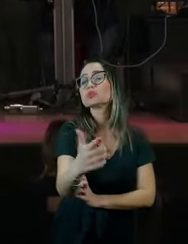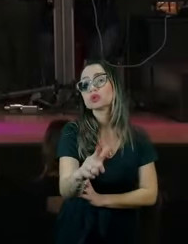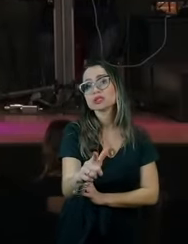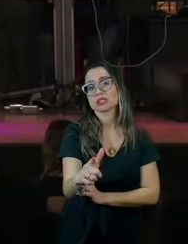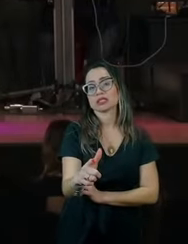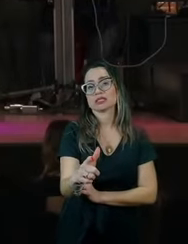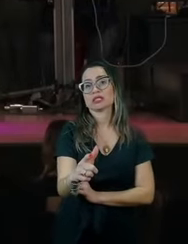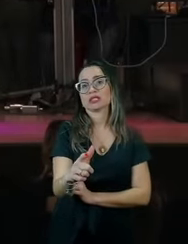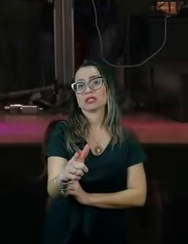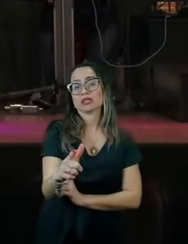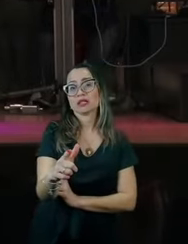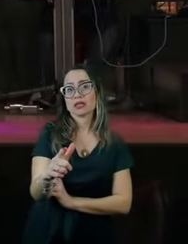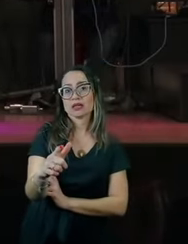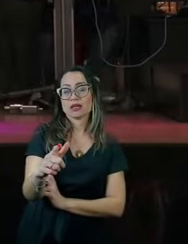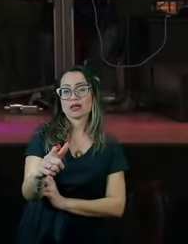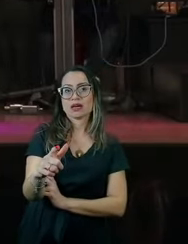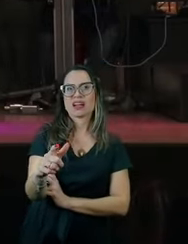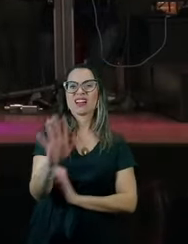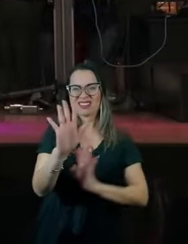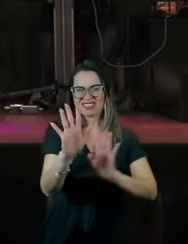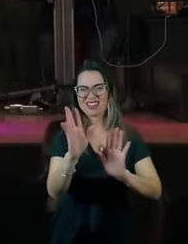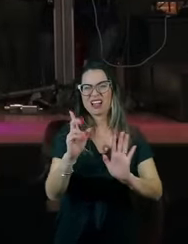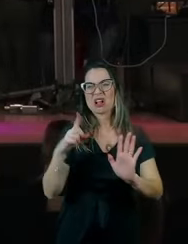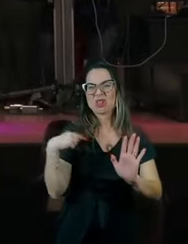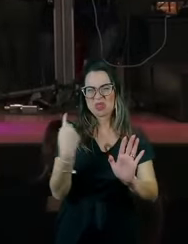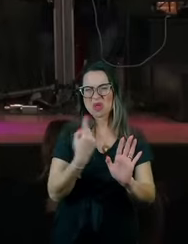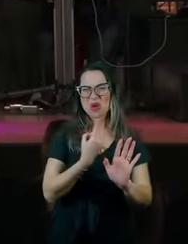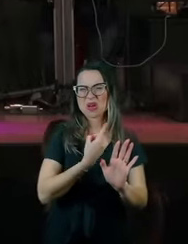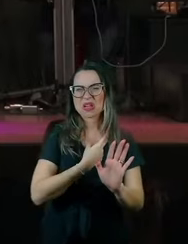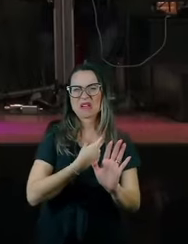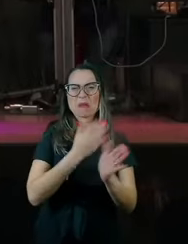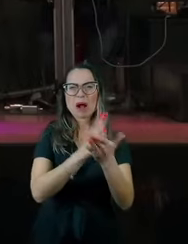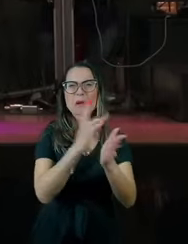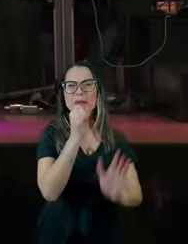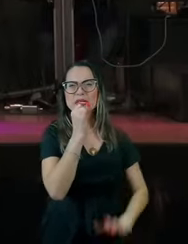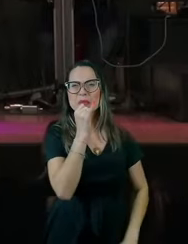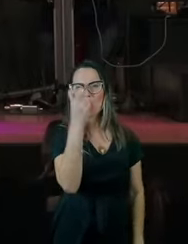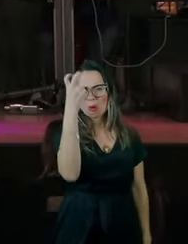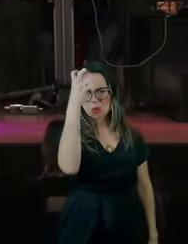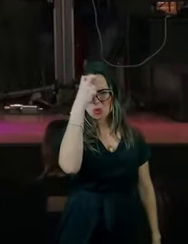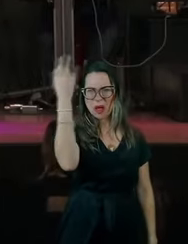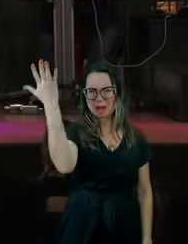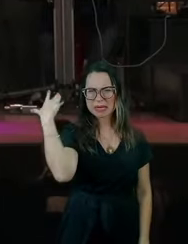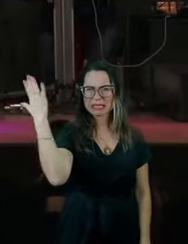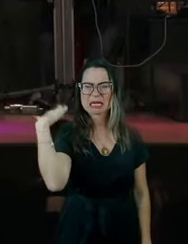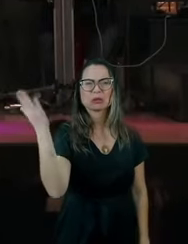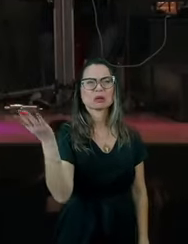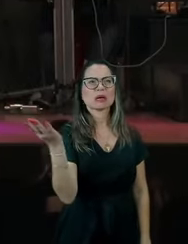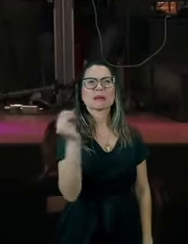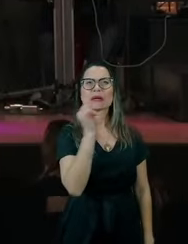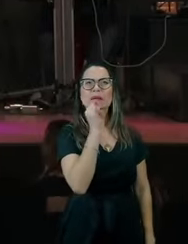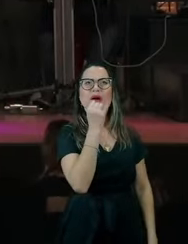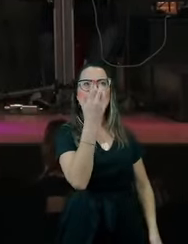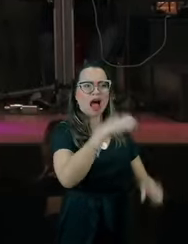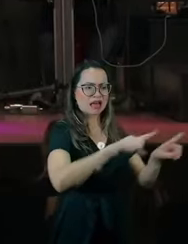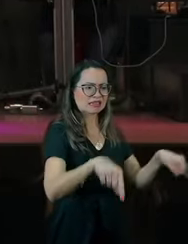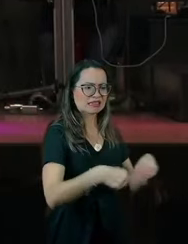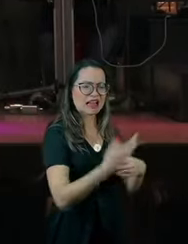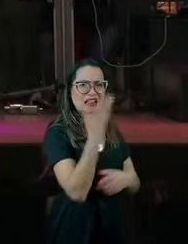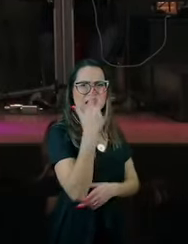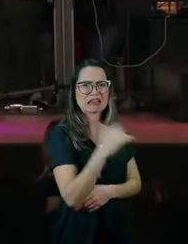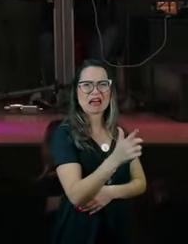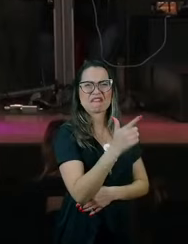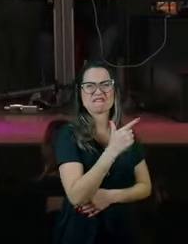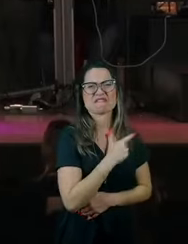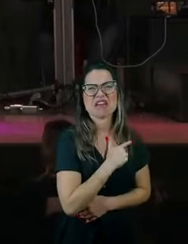cultura, que lá é mofado, é um depósito, é feio. Eu lembro das primeiras vezes que eu falei assim,